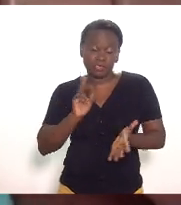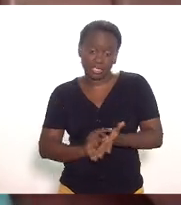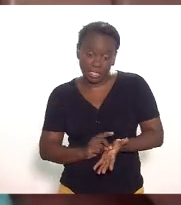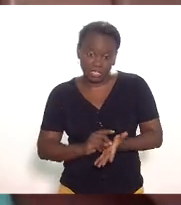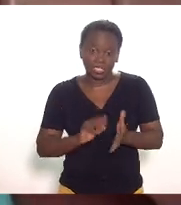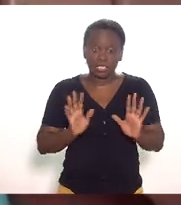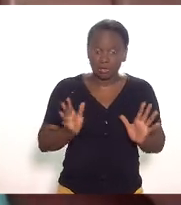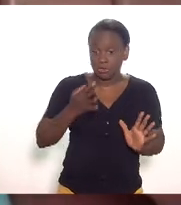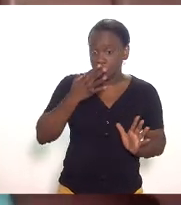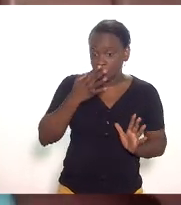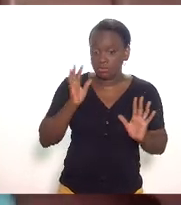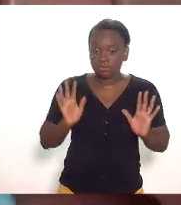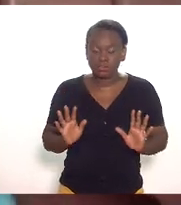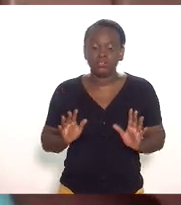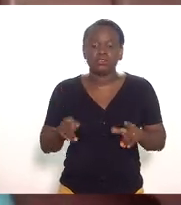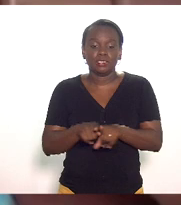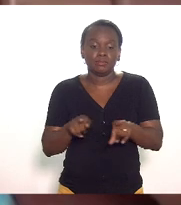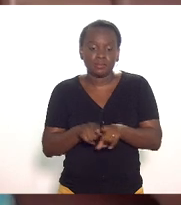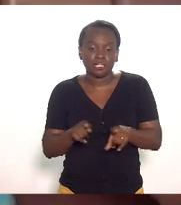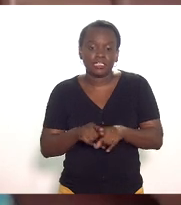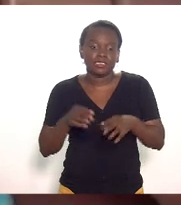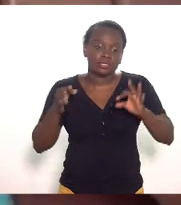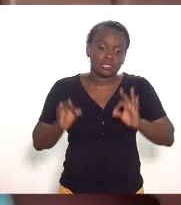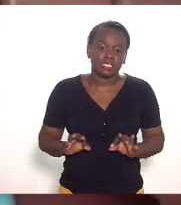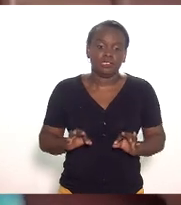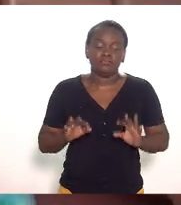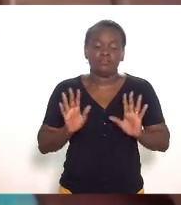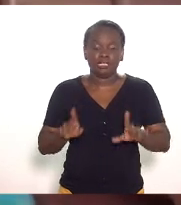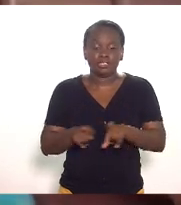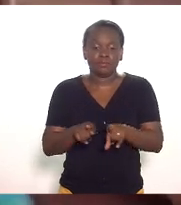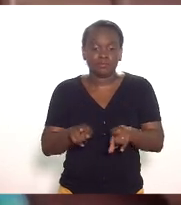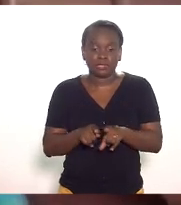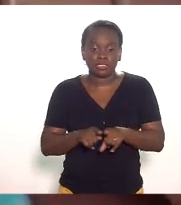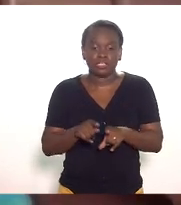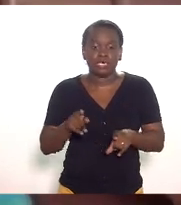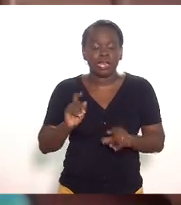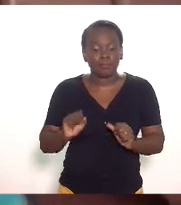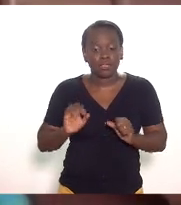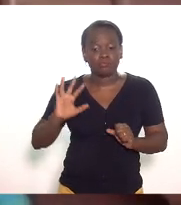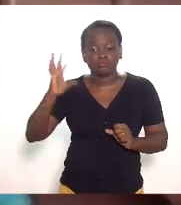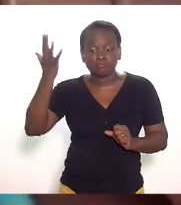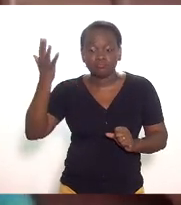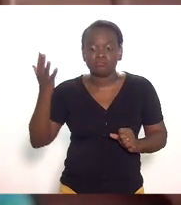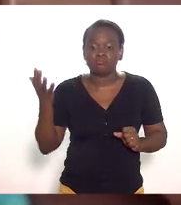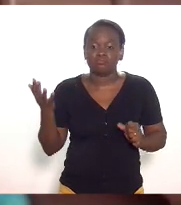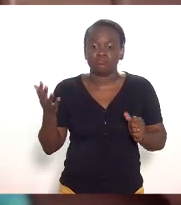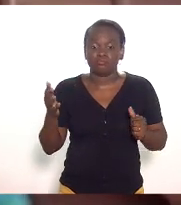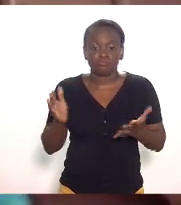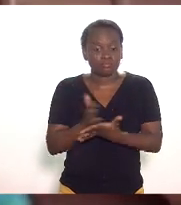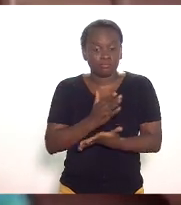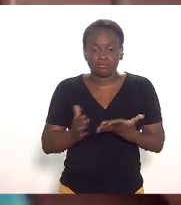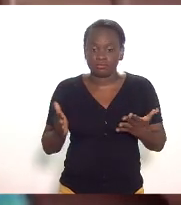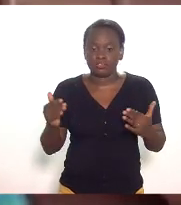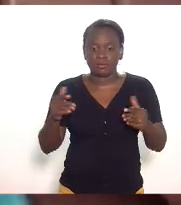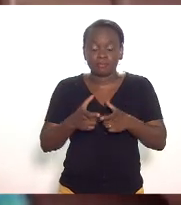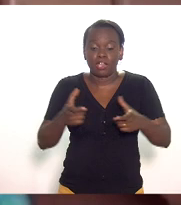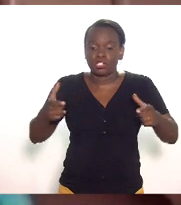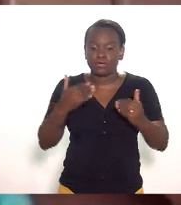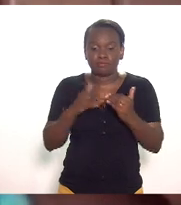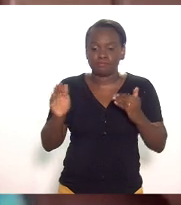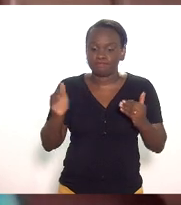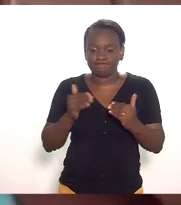verdadeiras, admiráveis ou convencionais, mas também aquelas eventualmente não compartilhadas pelas